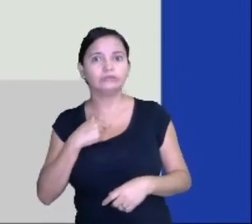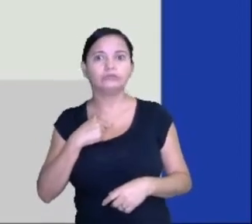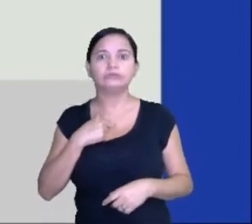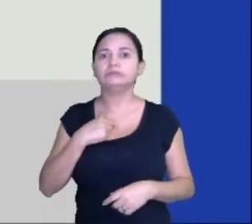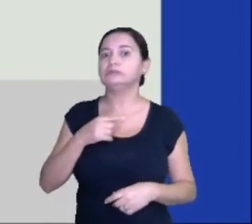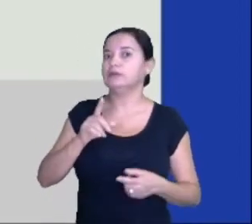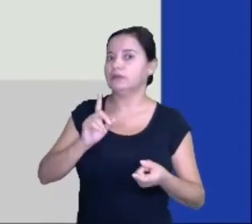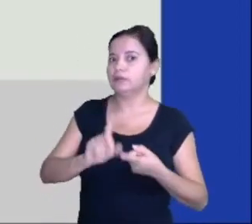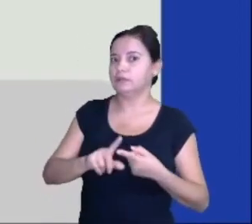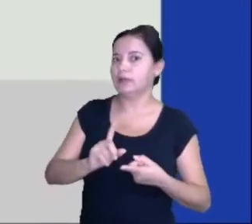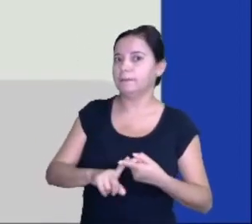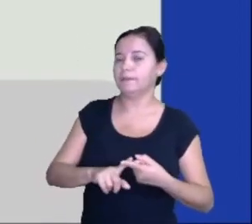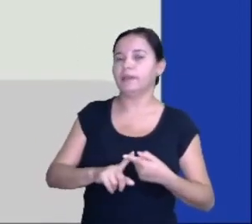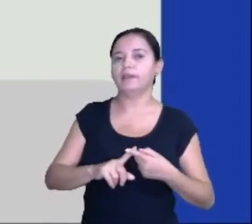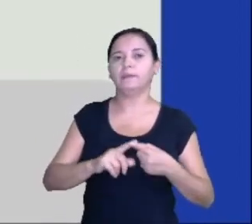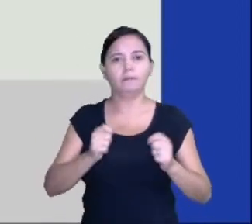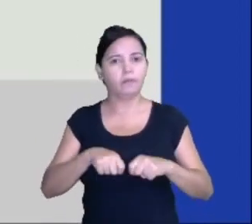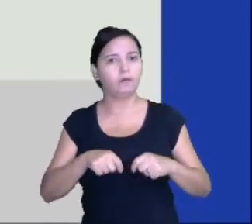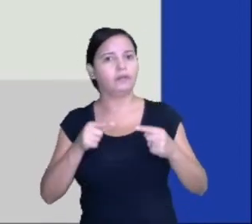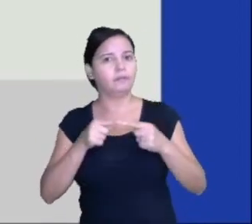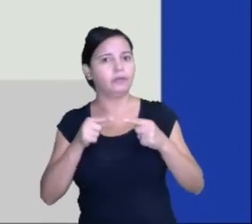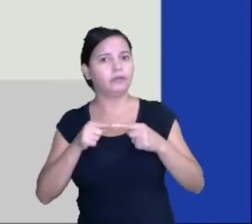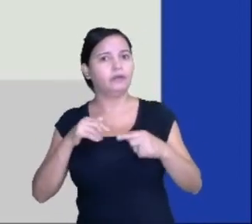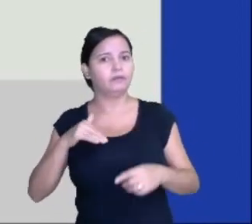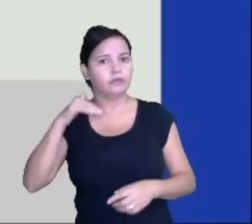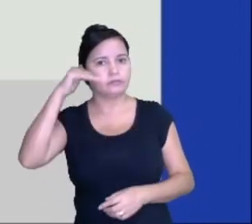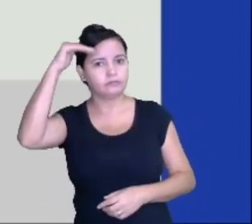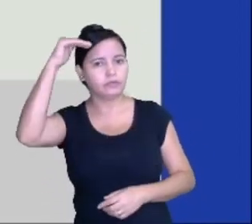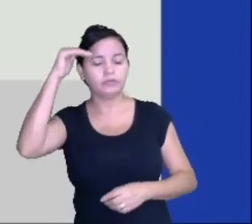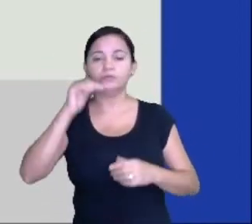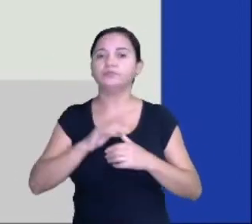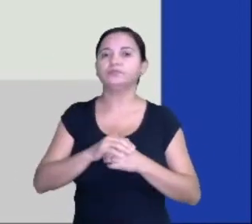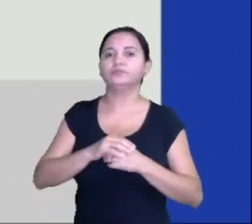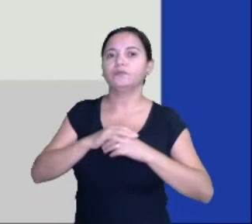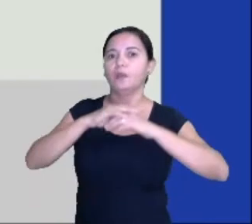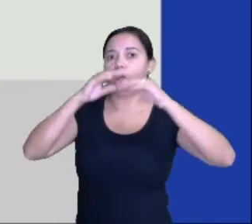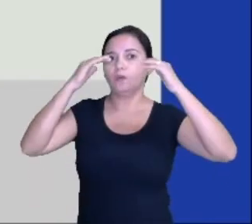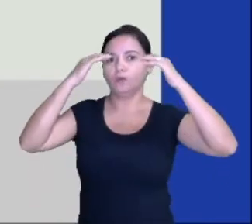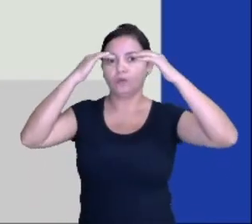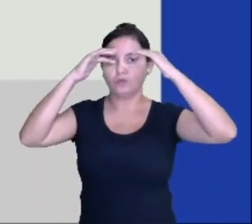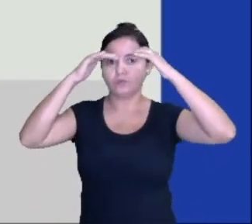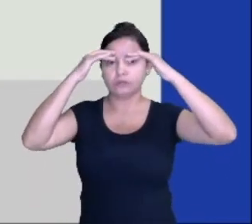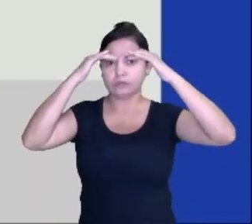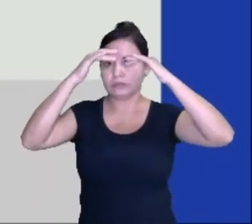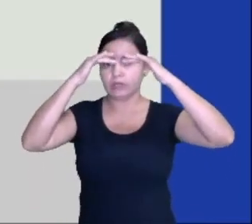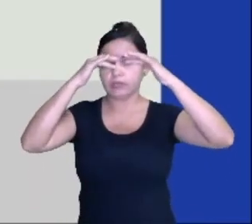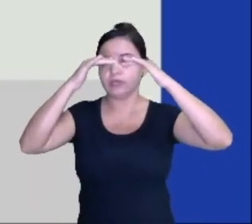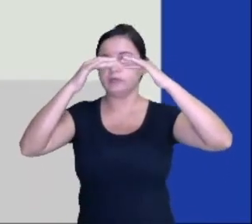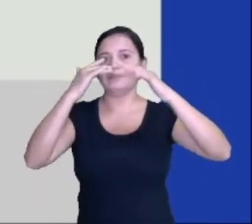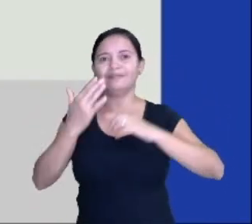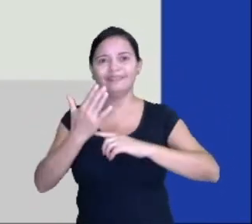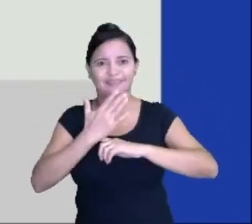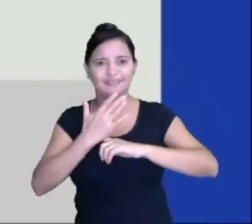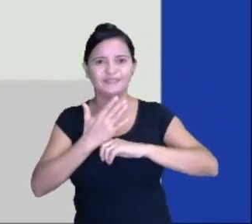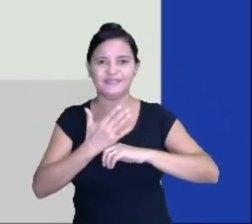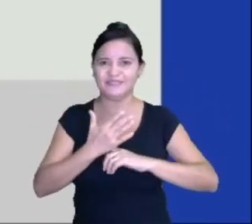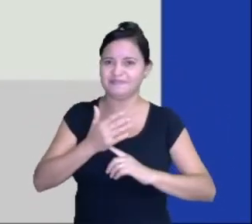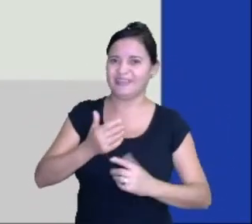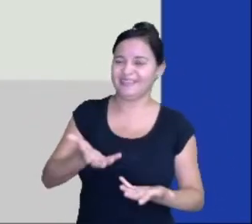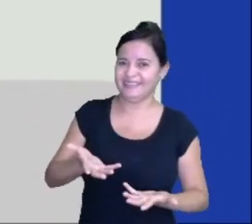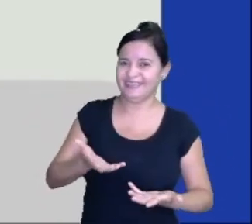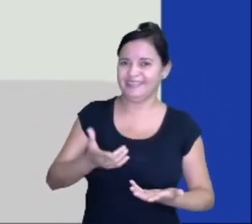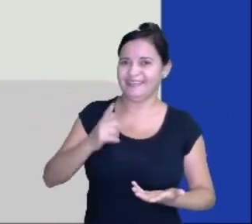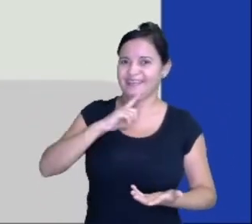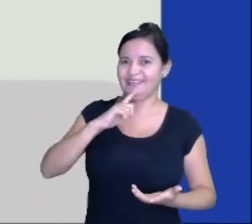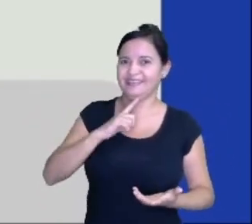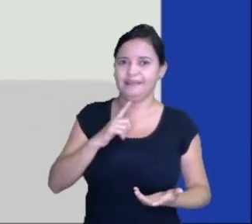epífises ósseas, tem a ver com crescimento, tá? O cérebro ajuda no libido e o bom humor, tá? Libido tem a